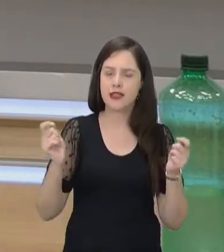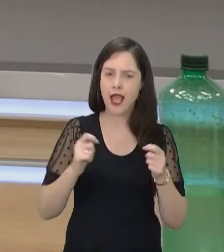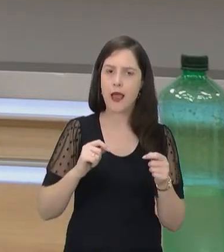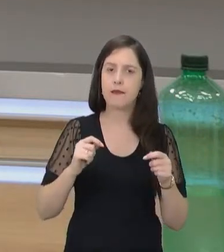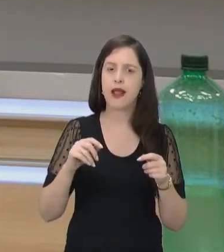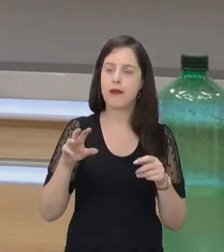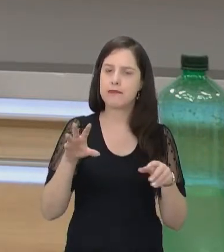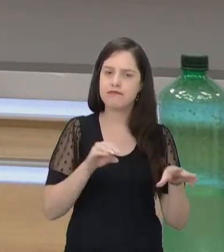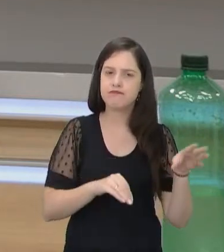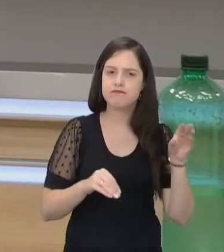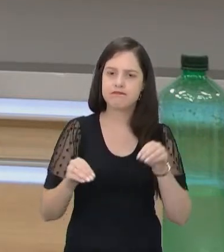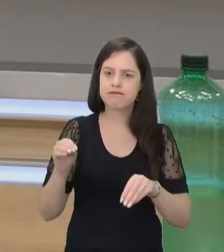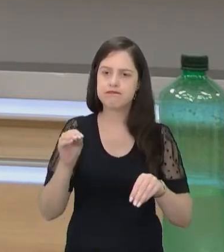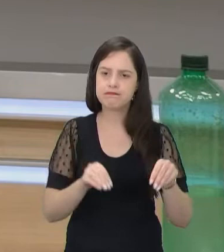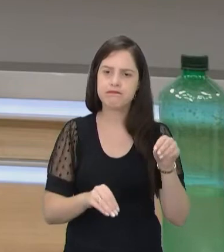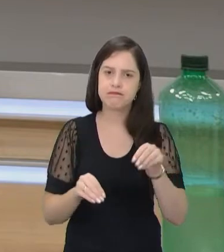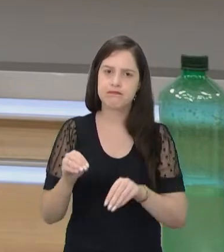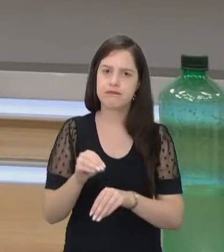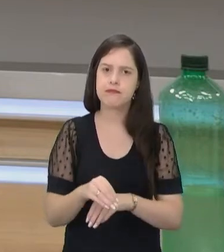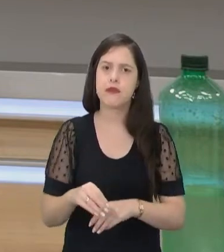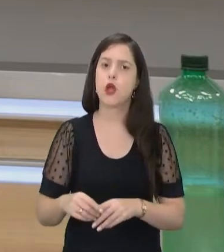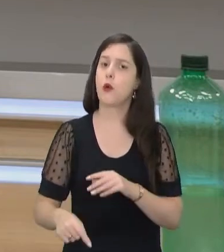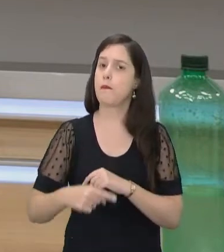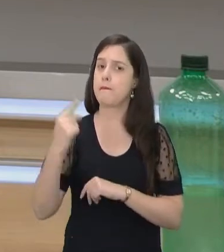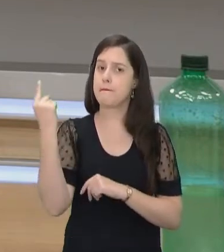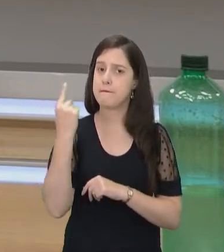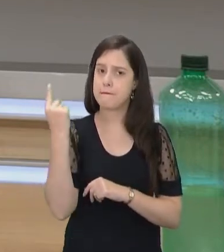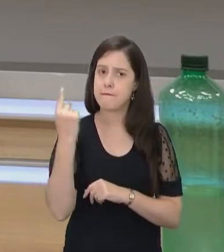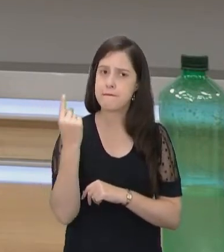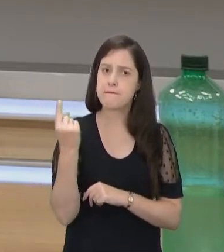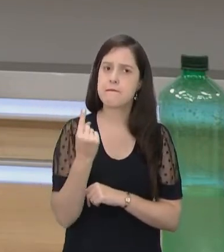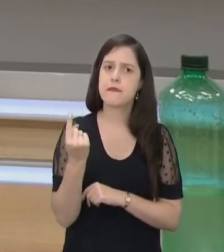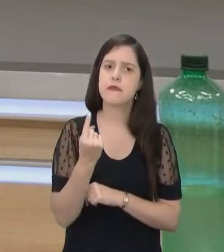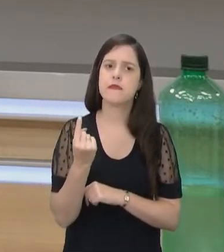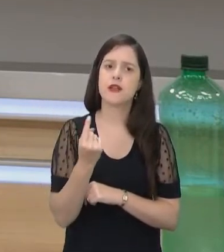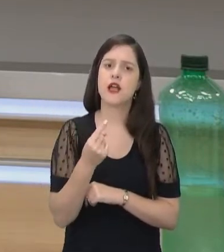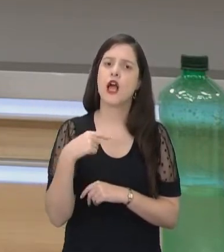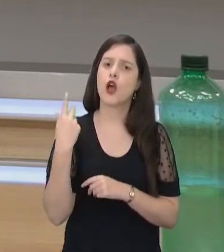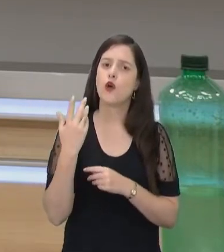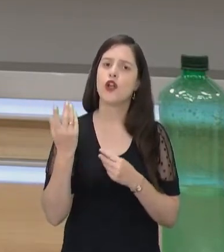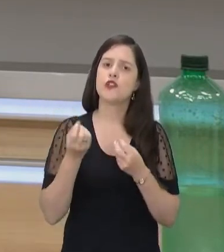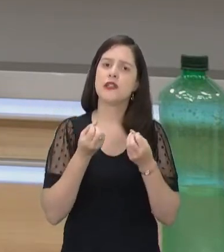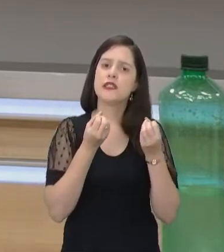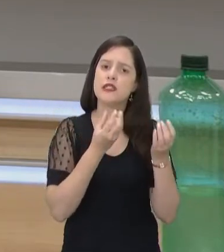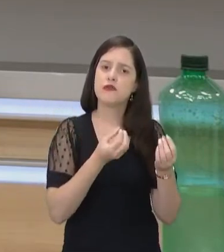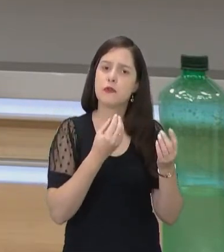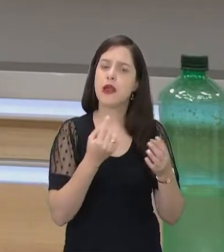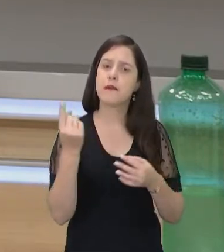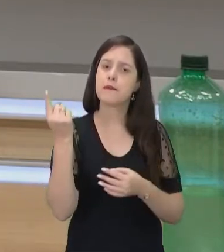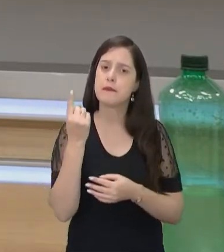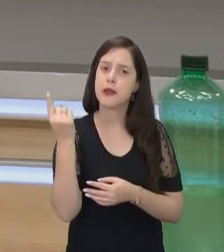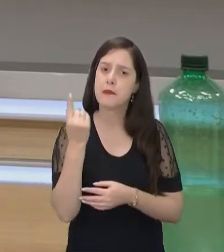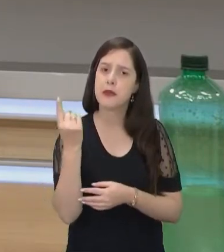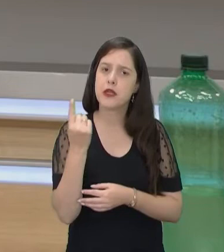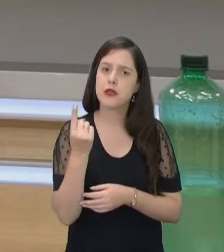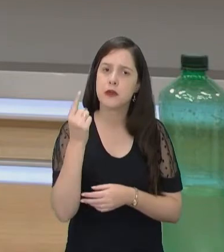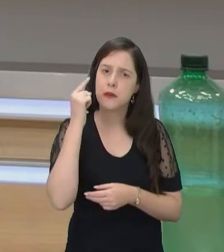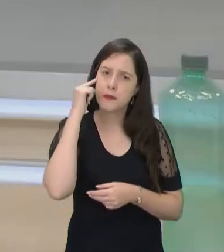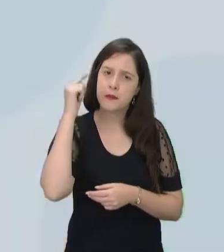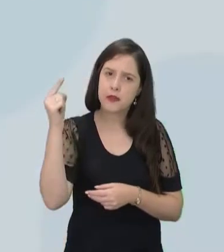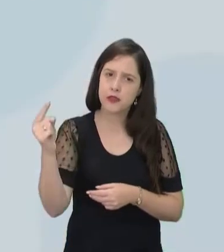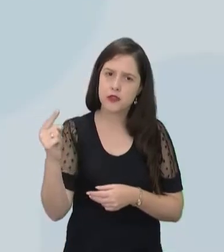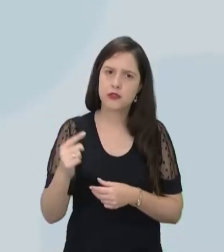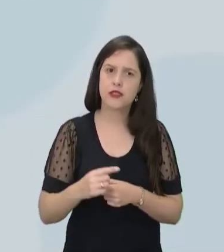bagagem. Então, a gente vai fazer o primeiro aqui, a gente vai se informar primeiro, a gente vai pensar aqui, ó, nesse